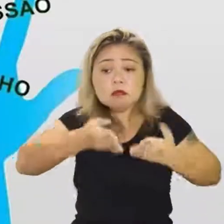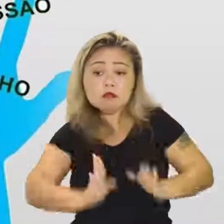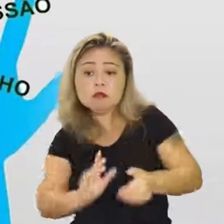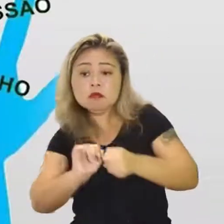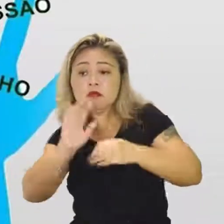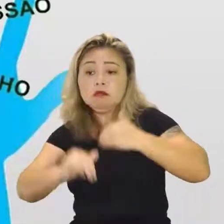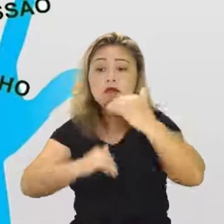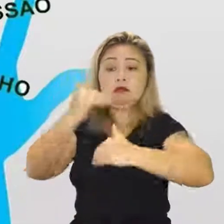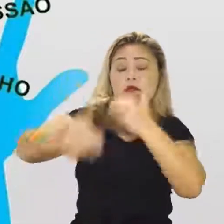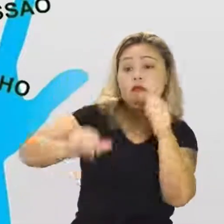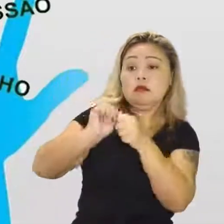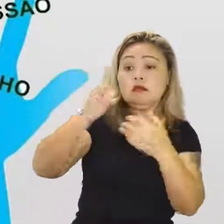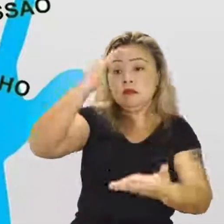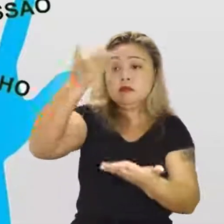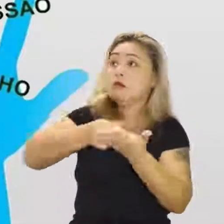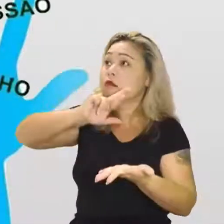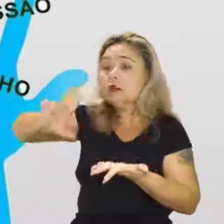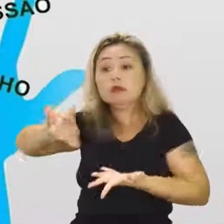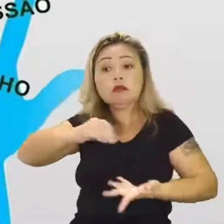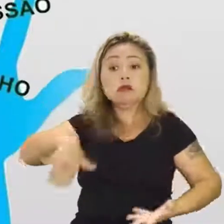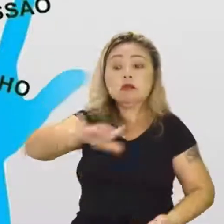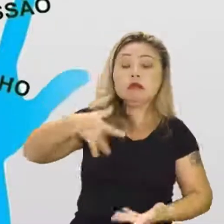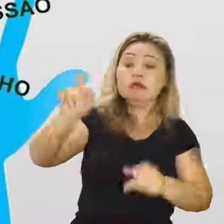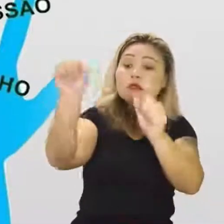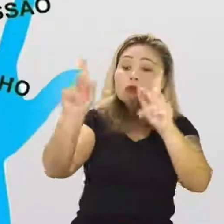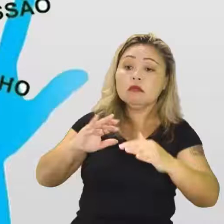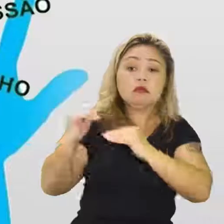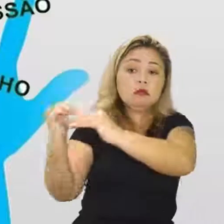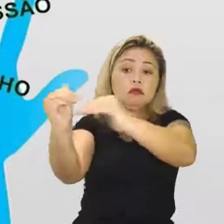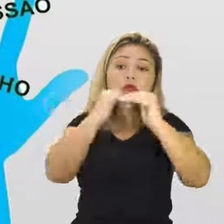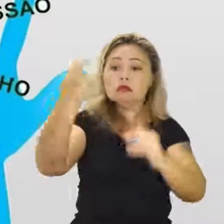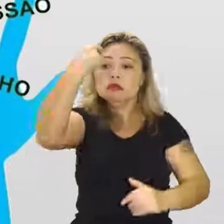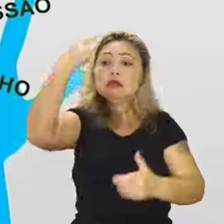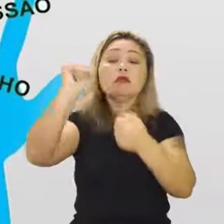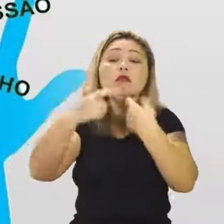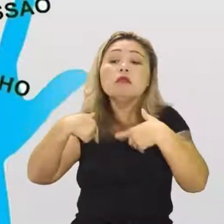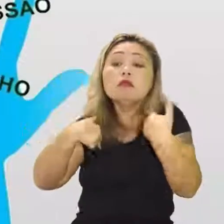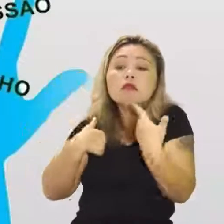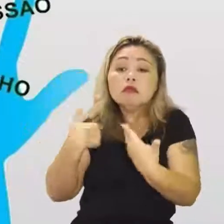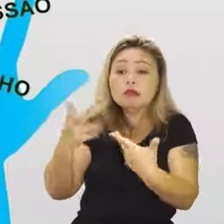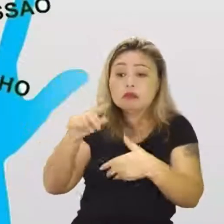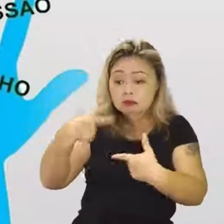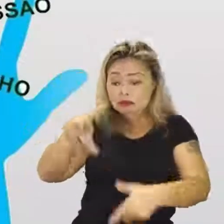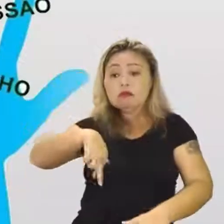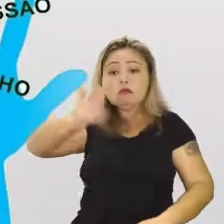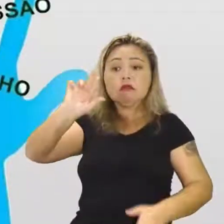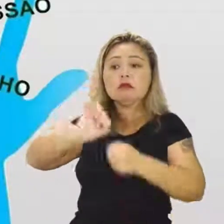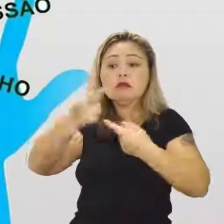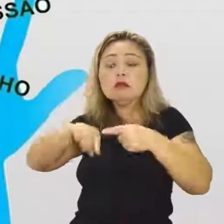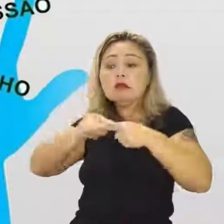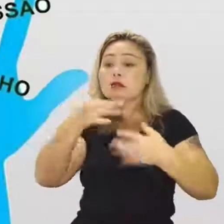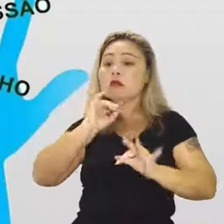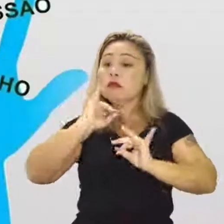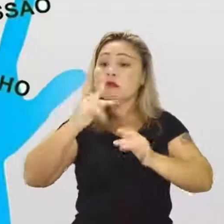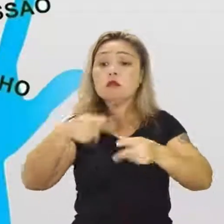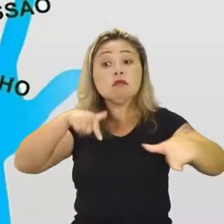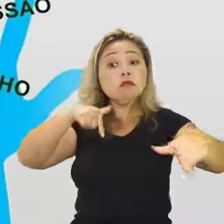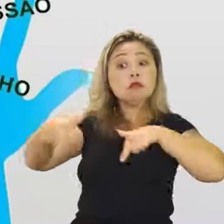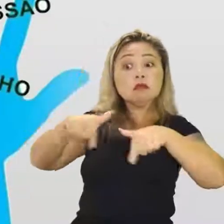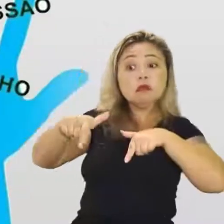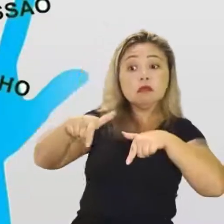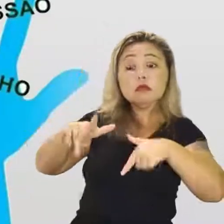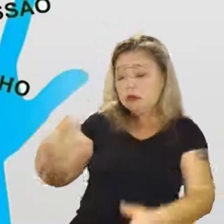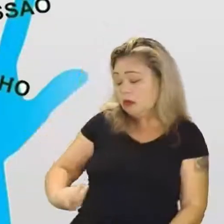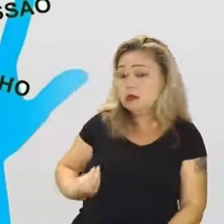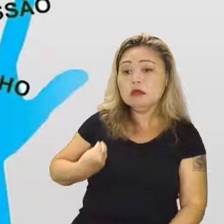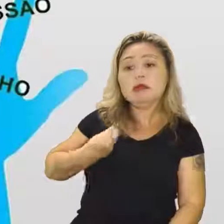ao progresso, à crença, à saúde, à paz, à igualdade, ao pensamento, à autodeterminação, à liberdade, à expressão, ao trabalho,